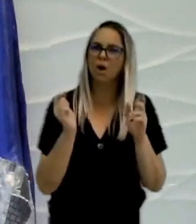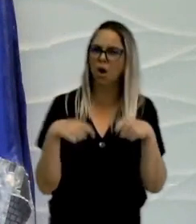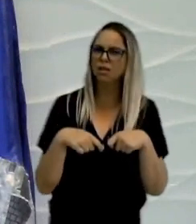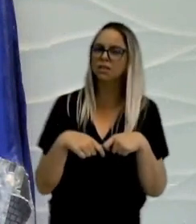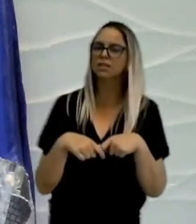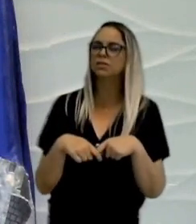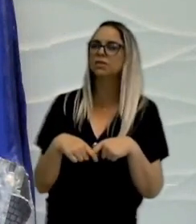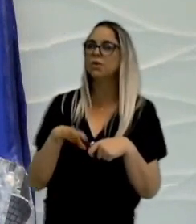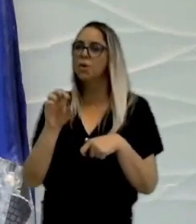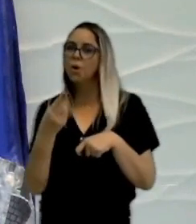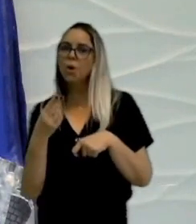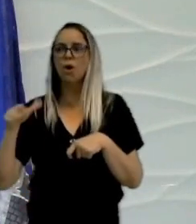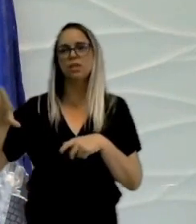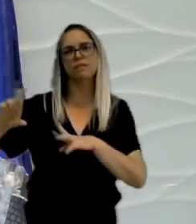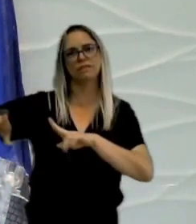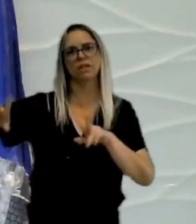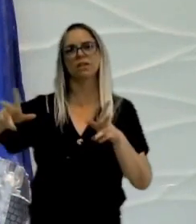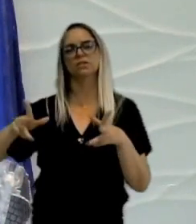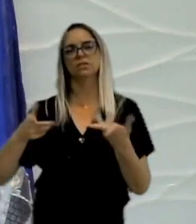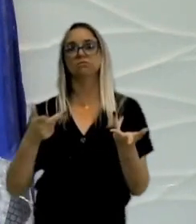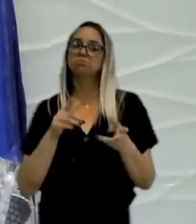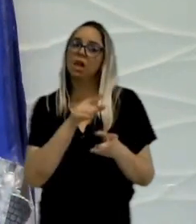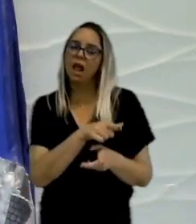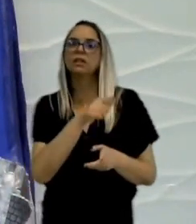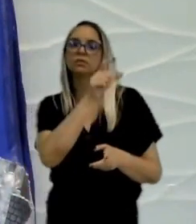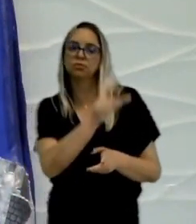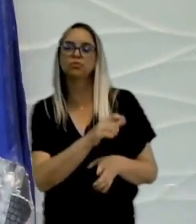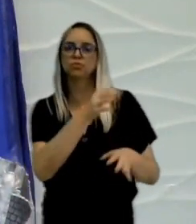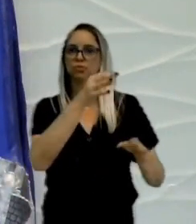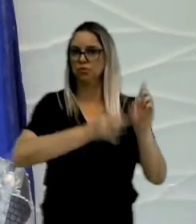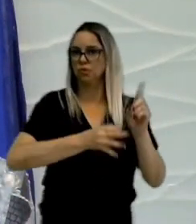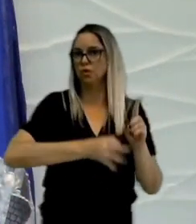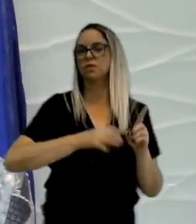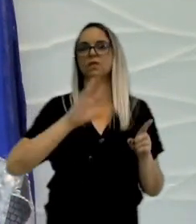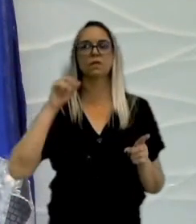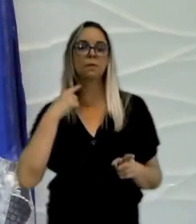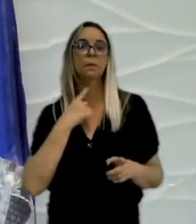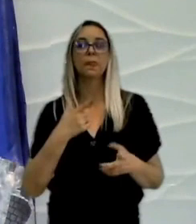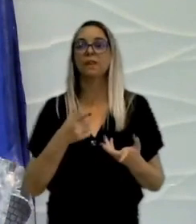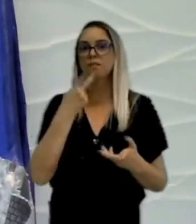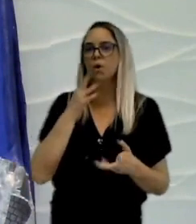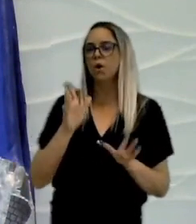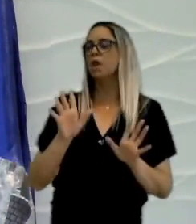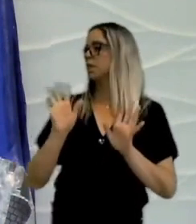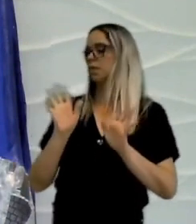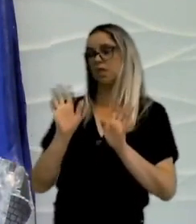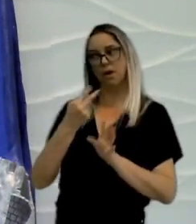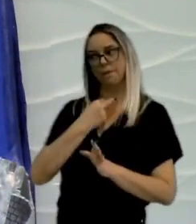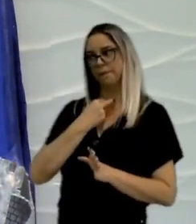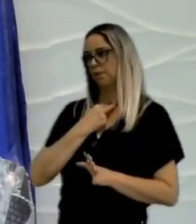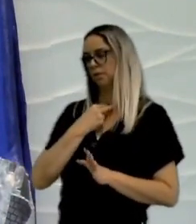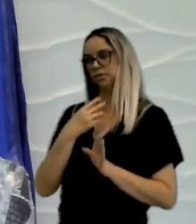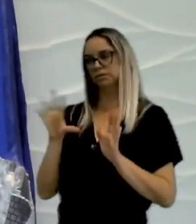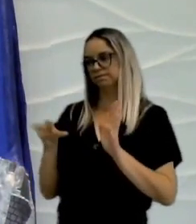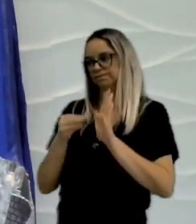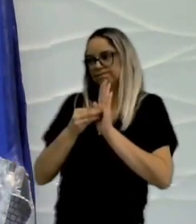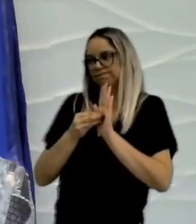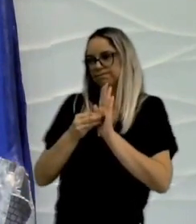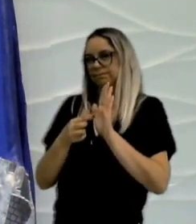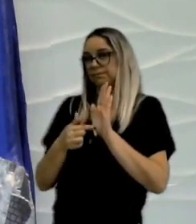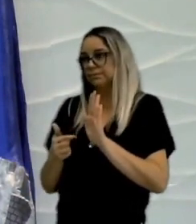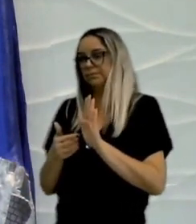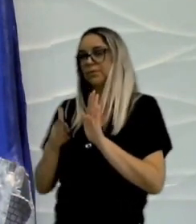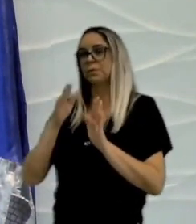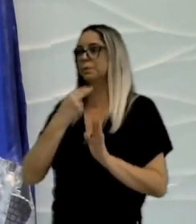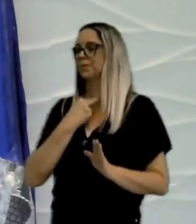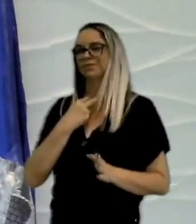ou outra forma. O que o mesmo falou é que os vereadores não podem apresentar emenda. Aí, quais